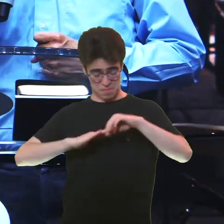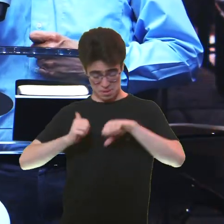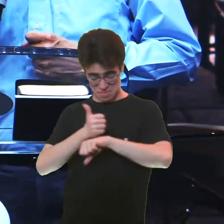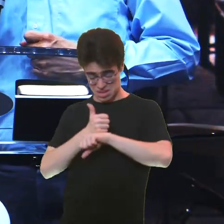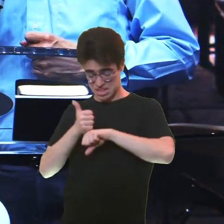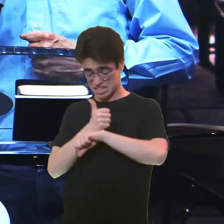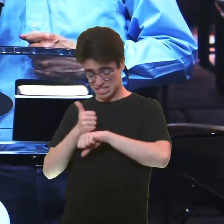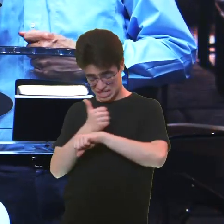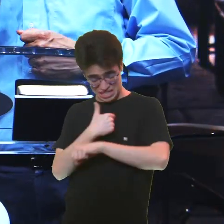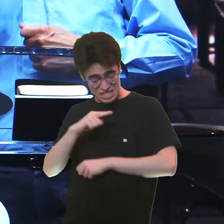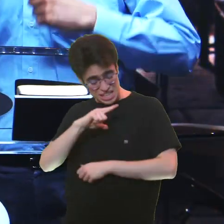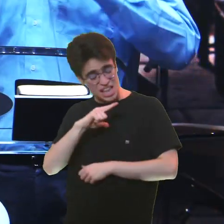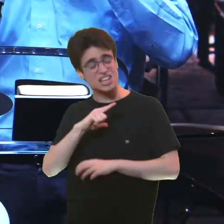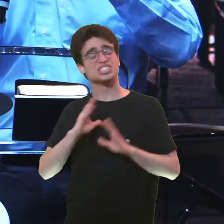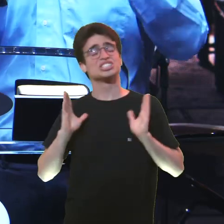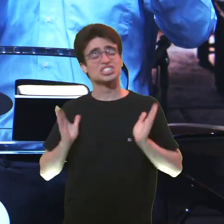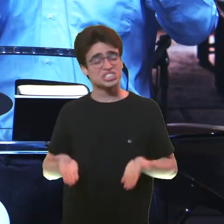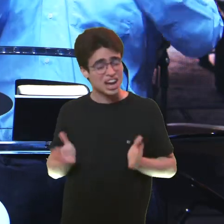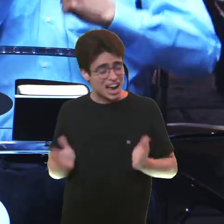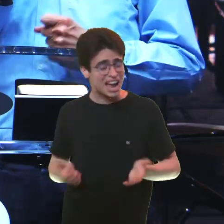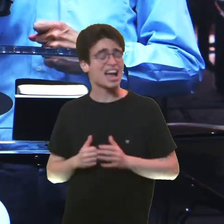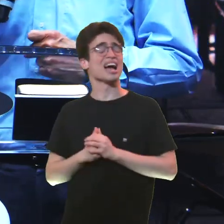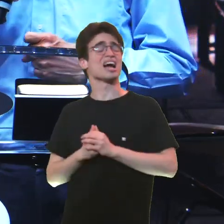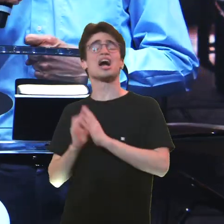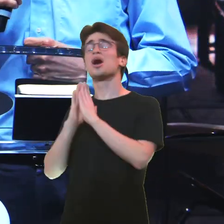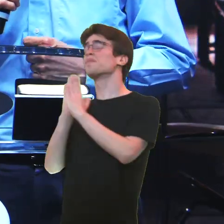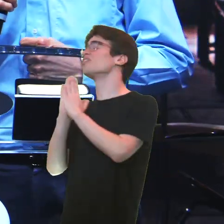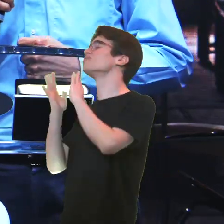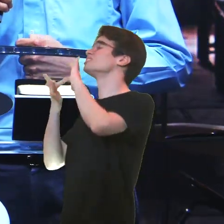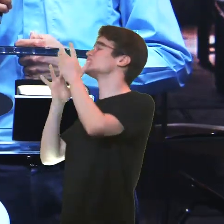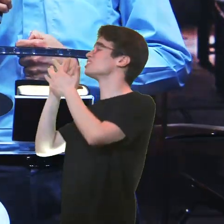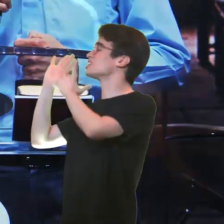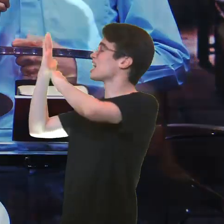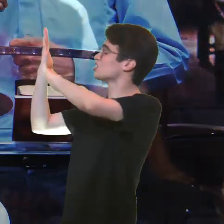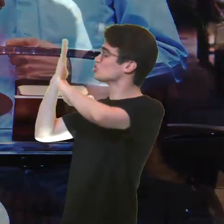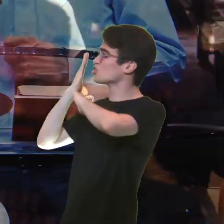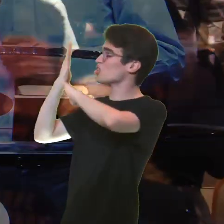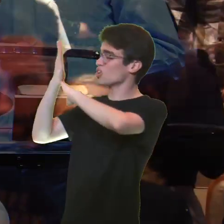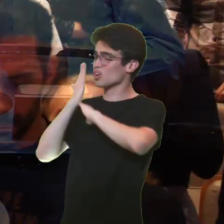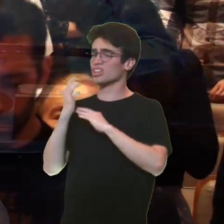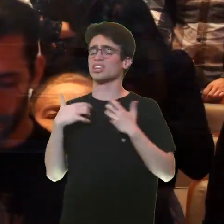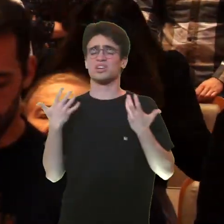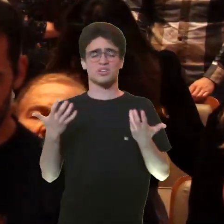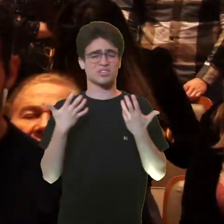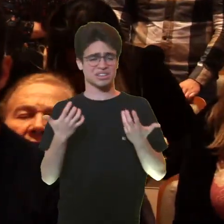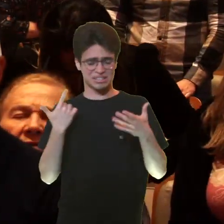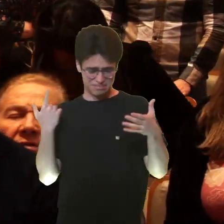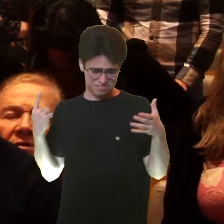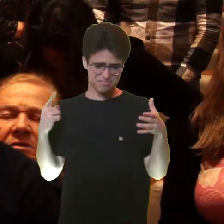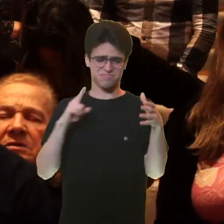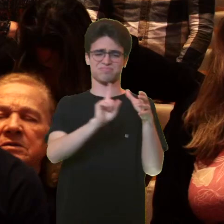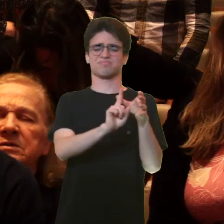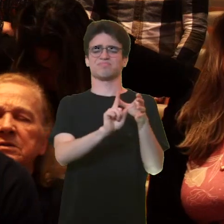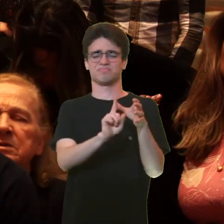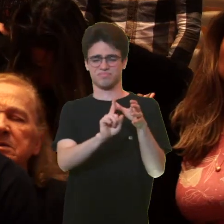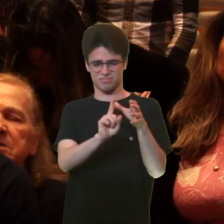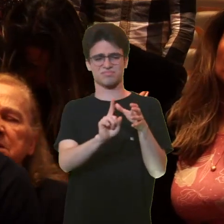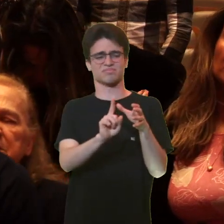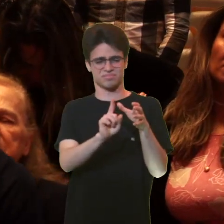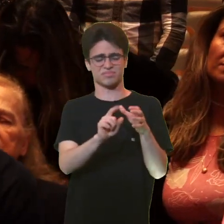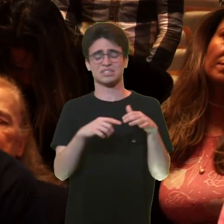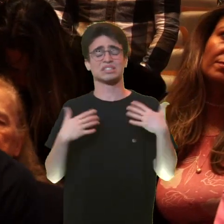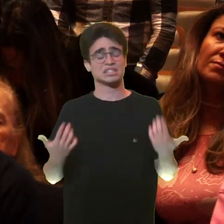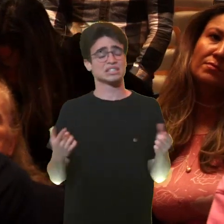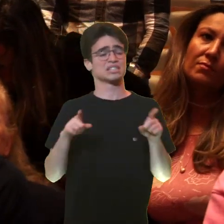Senhor nos deu. Ayúdanos a poner nuestra parte Ajuda-nos a colocar a nossa parte y así cumplir